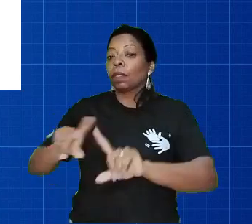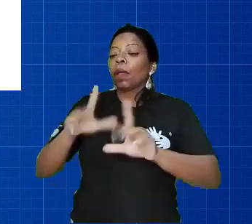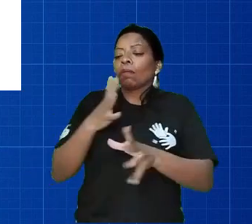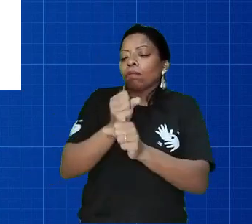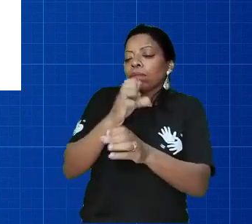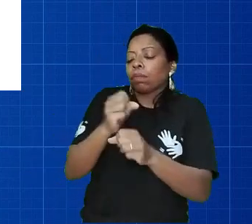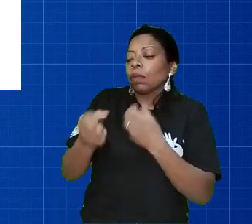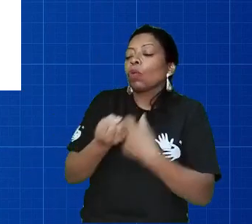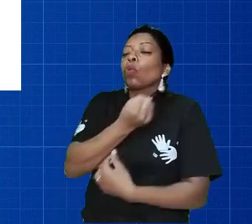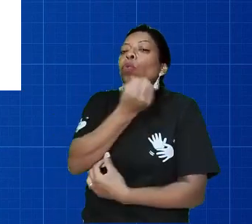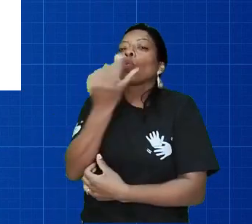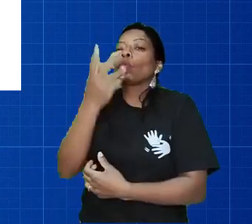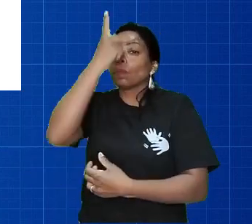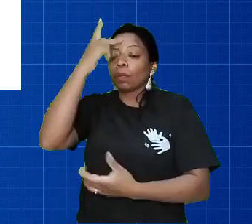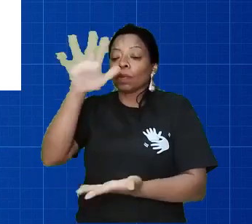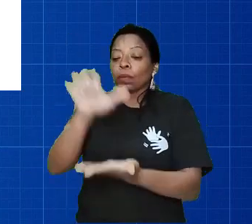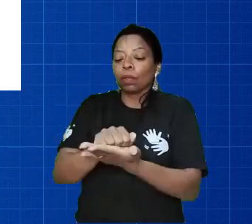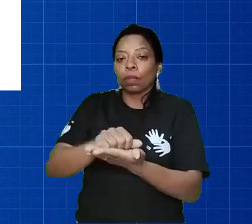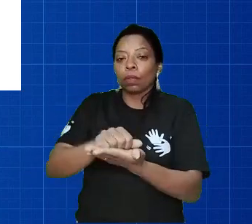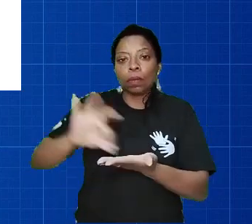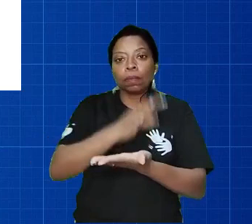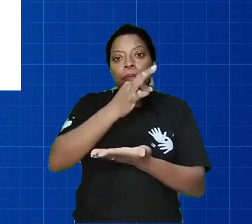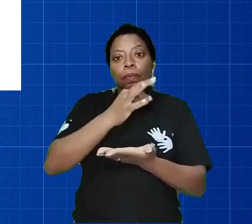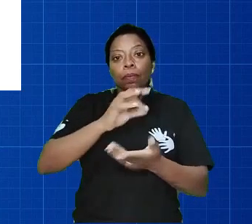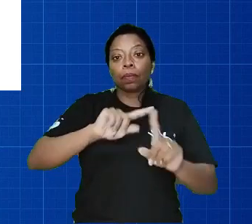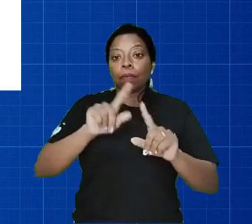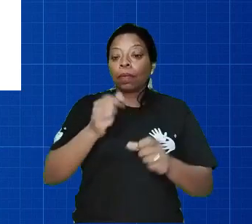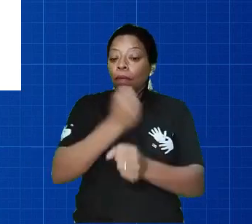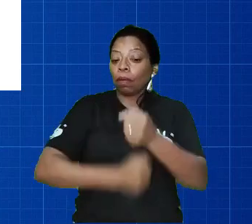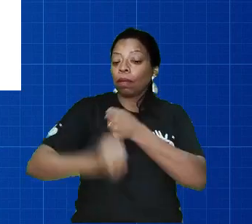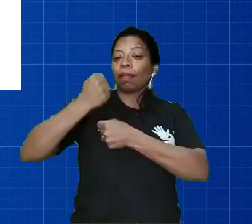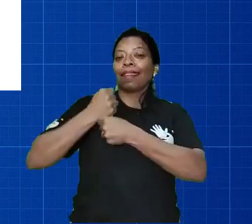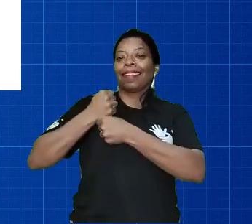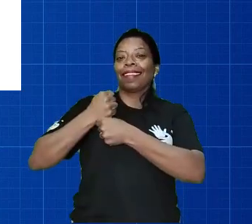matrículas informadas no dia do censo, do ano anterior ao repasse.